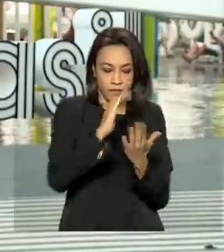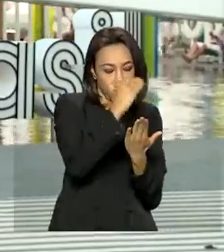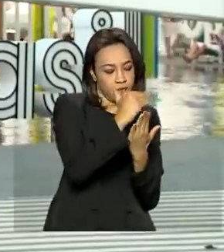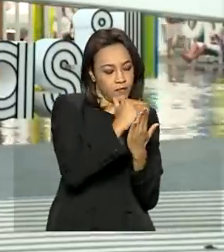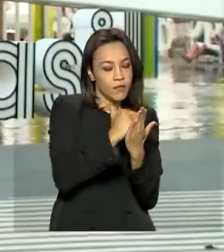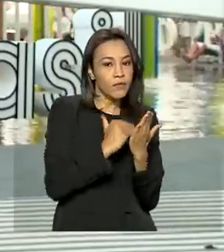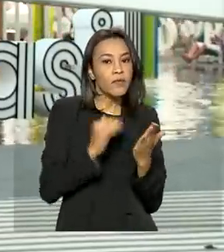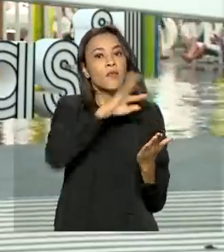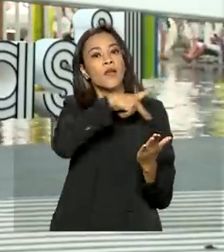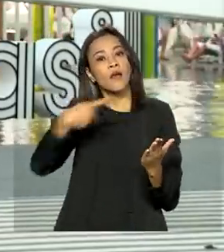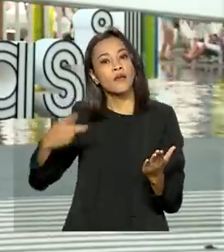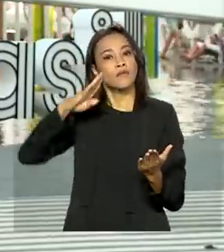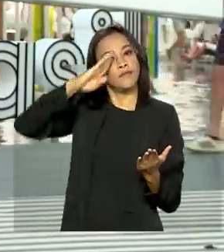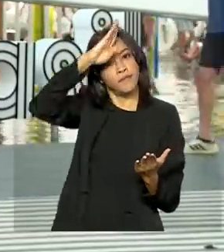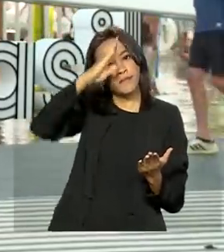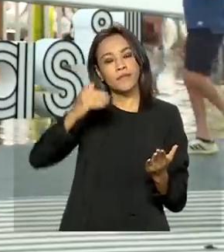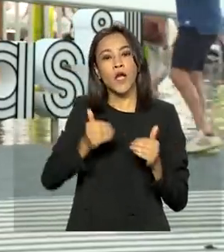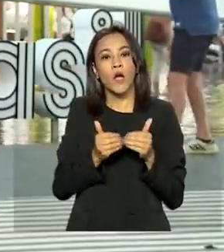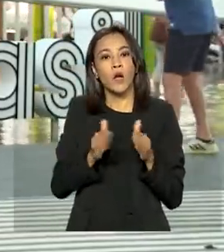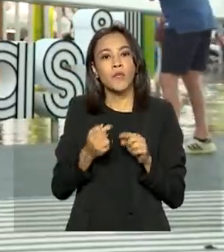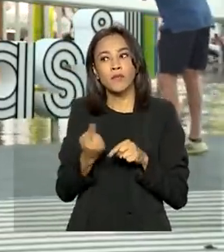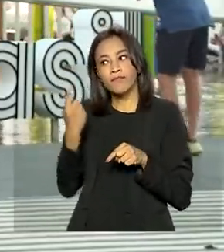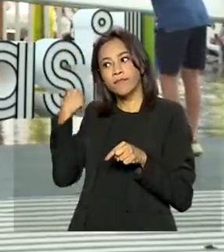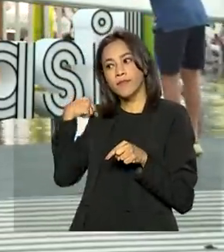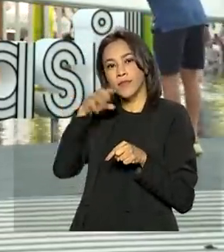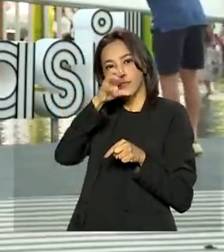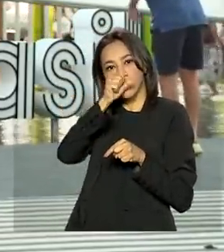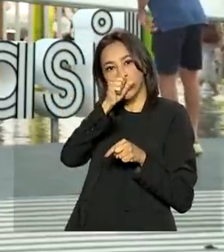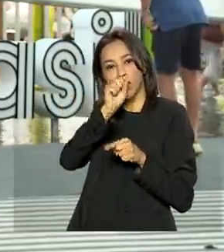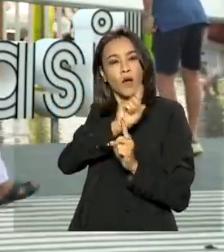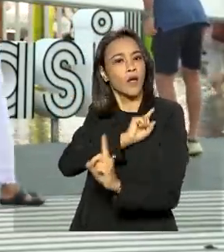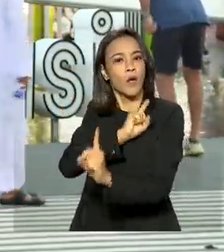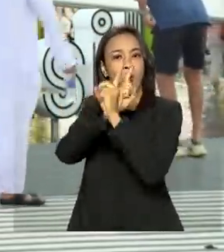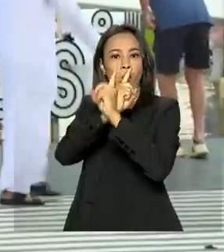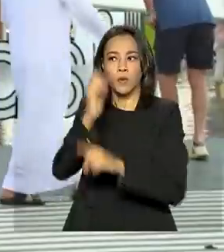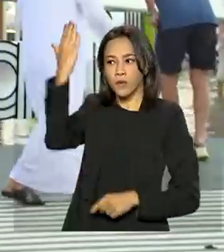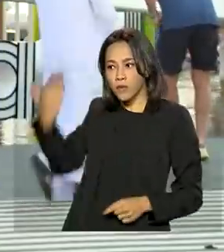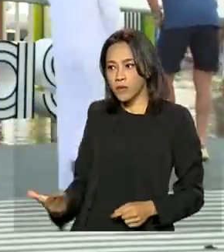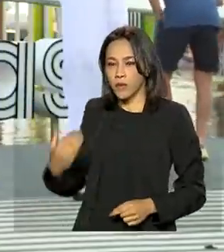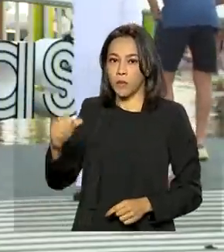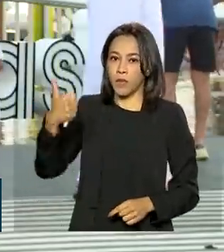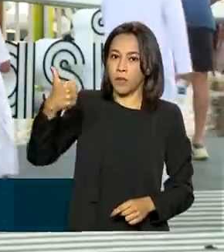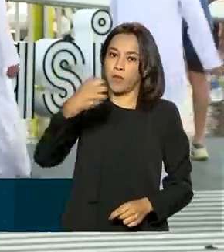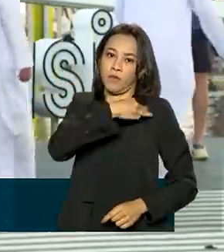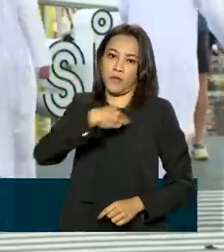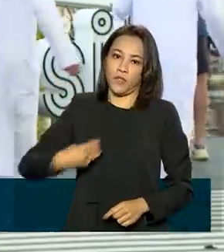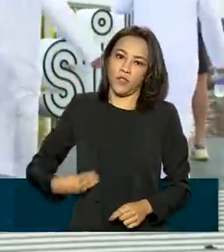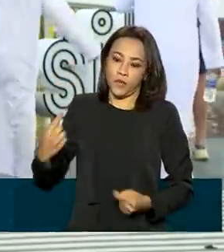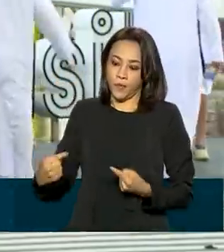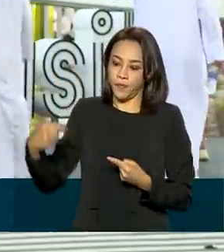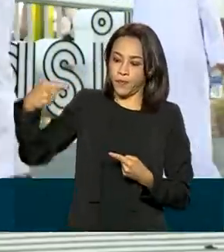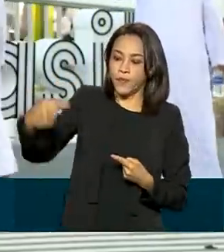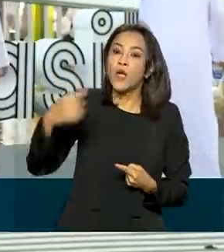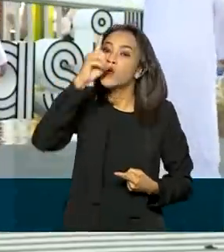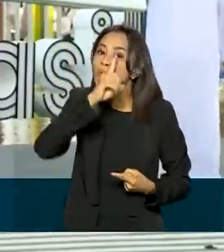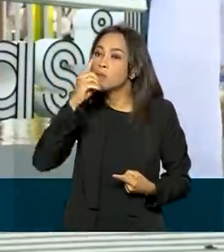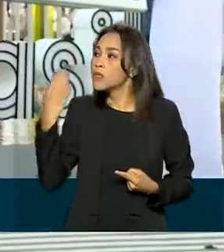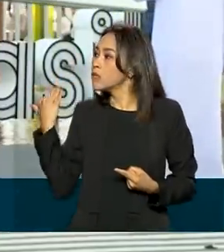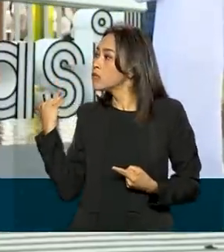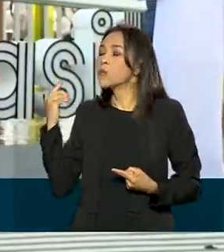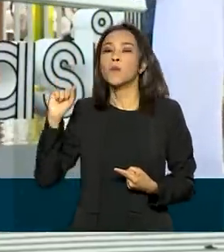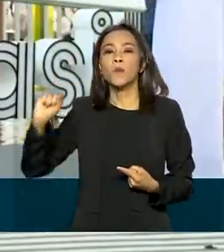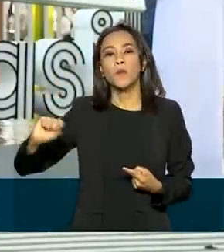Jair bolsonaro Aqui nos Emirados Árabes começou no sábado o encontro com o primeiro-ministro do país No domingo ele